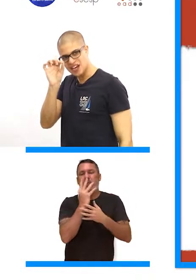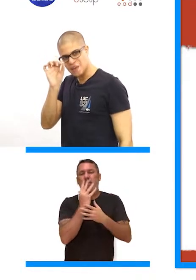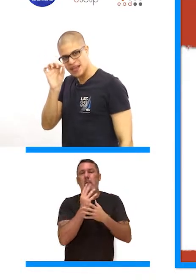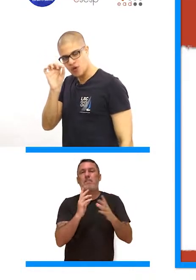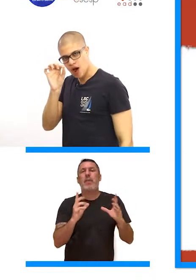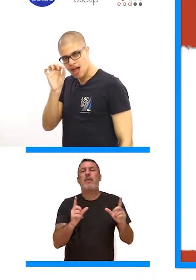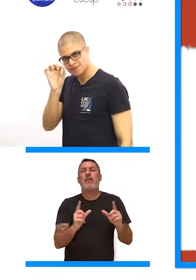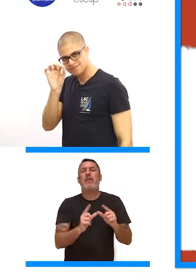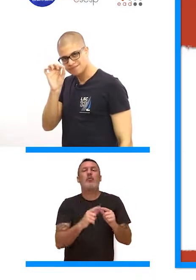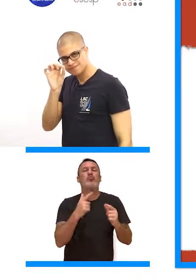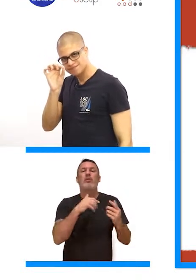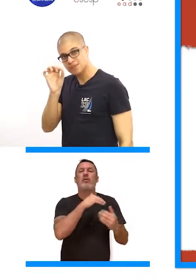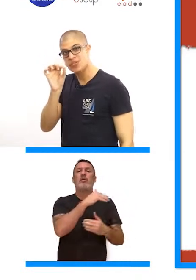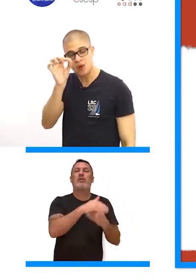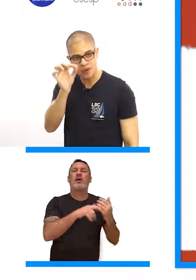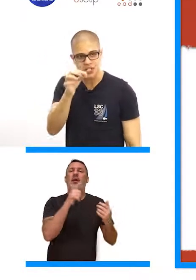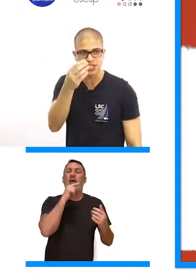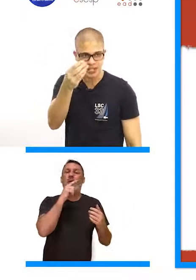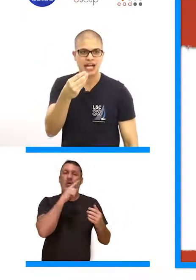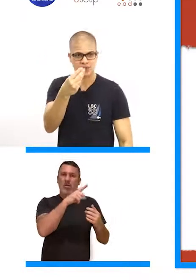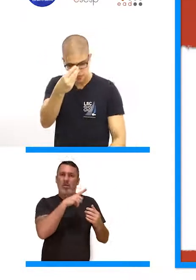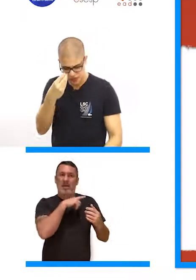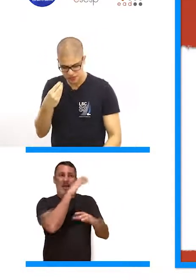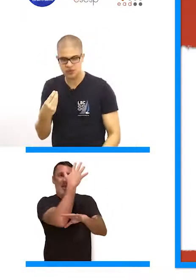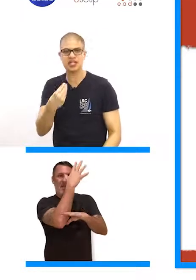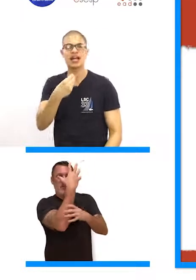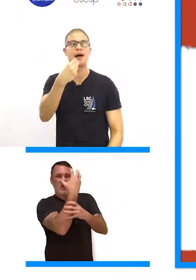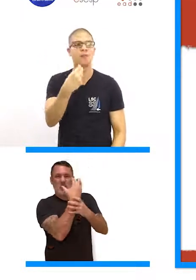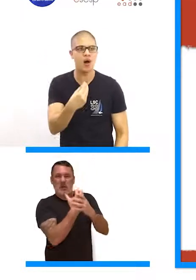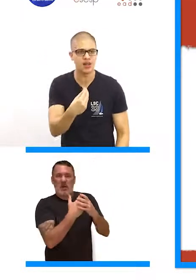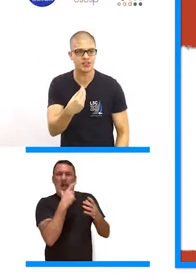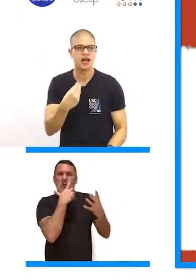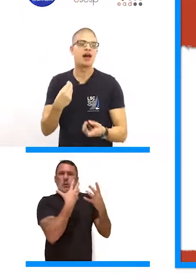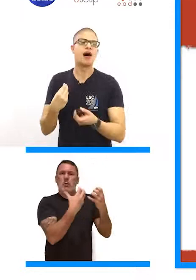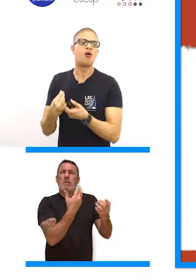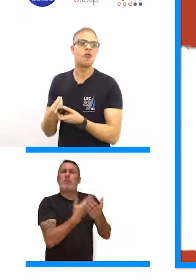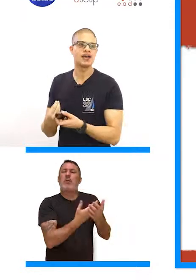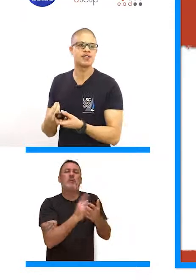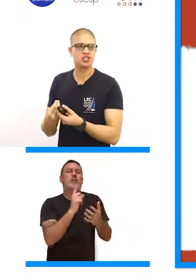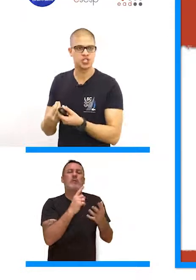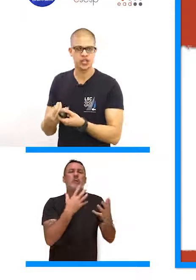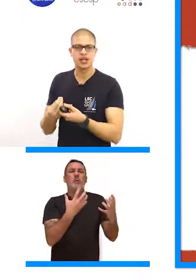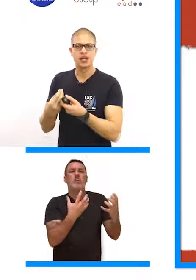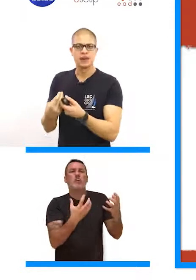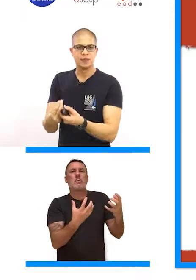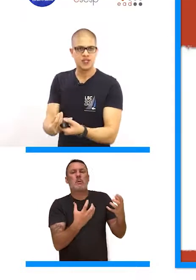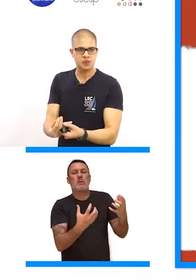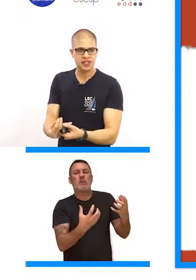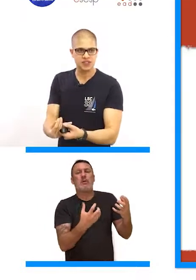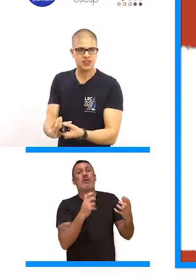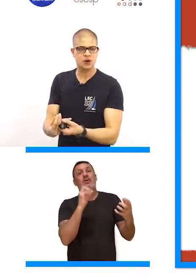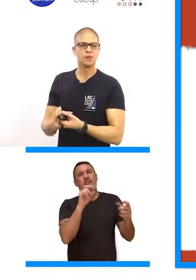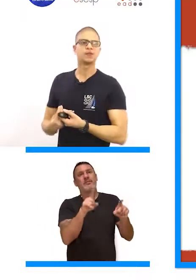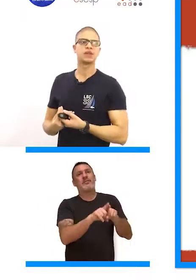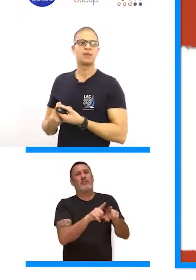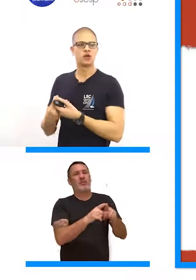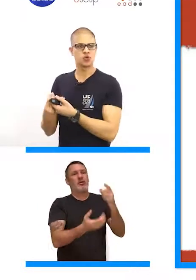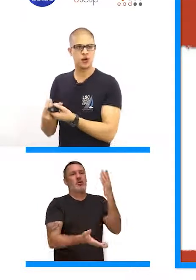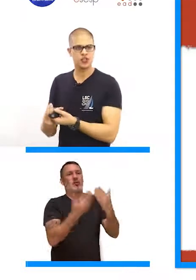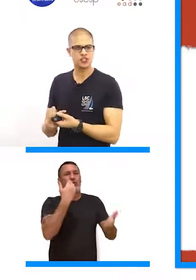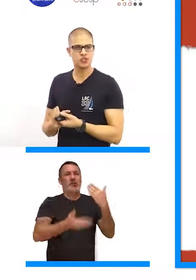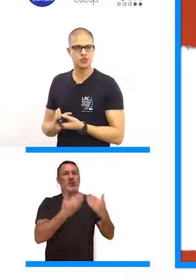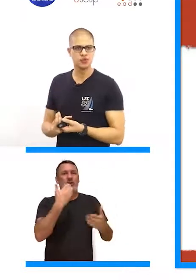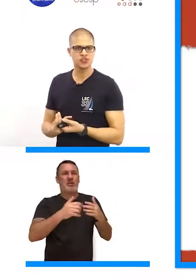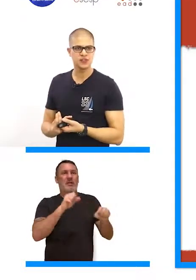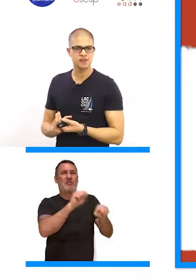vai ser menor, principalmente, claro, estamos referindo aqui após a ocorrência de precipitação, após